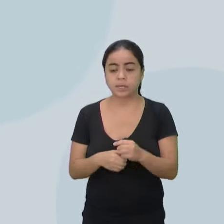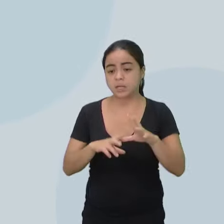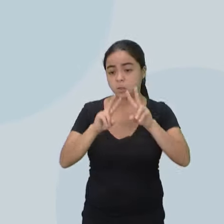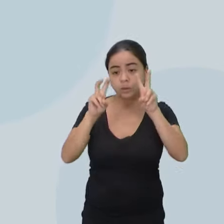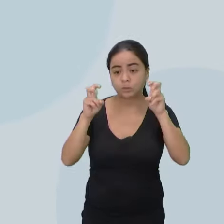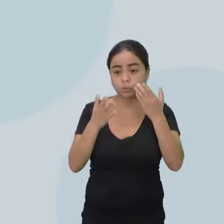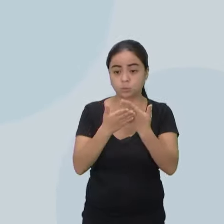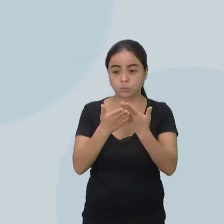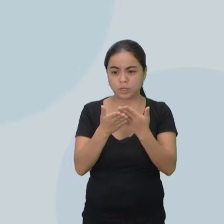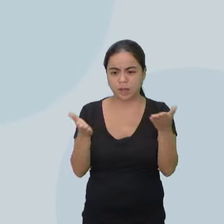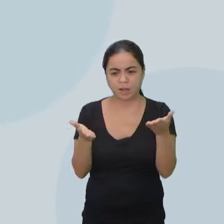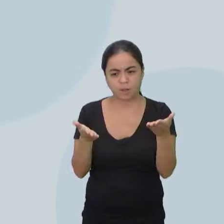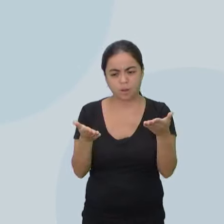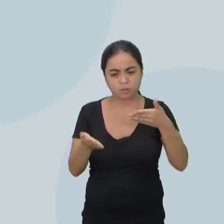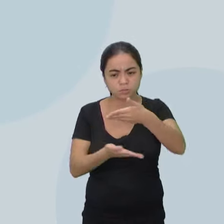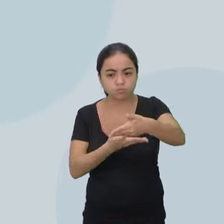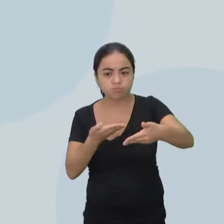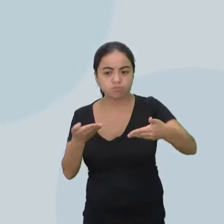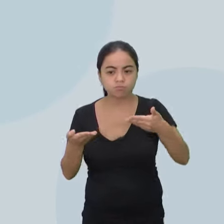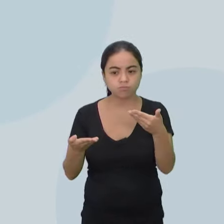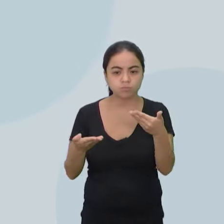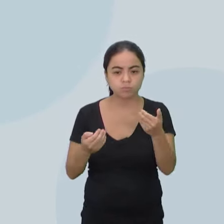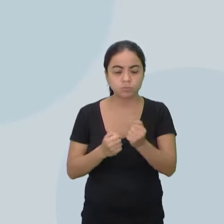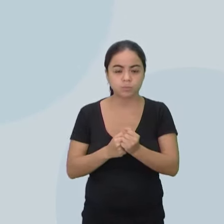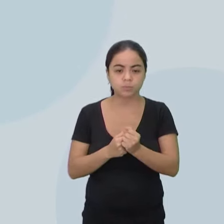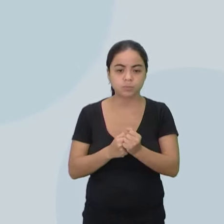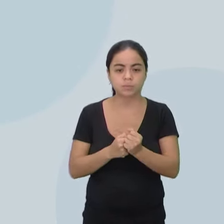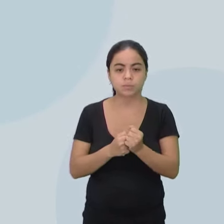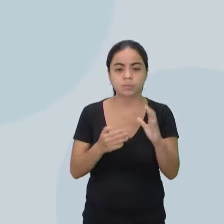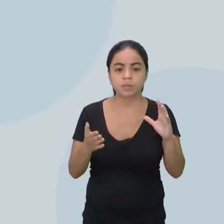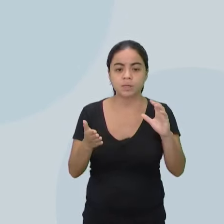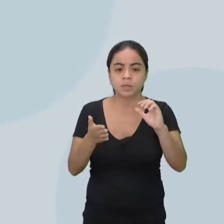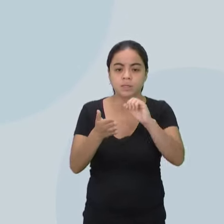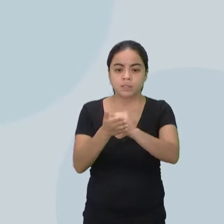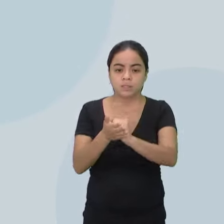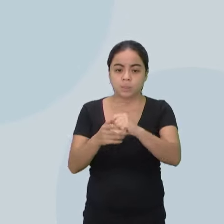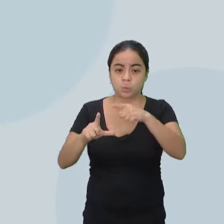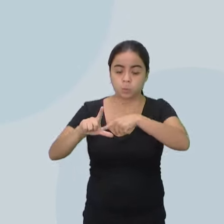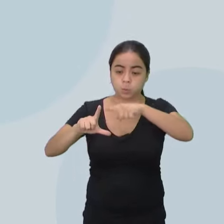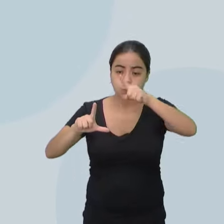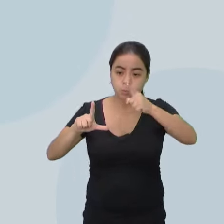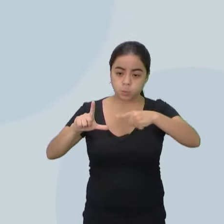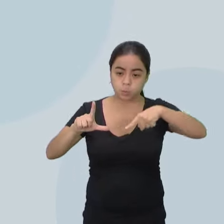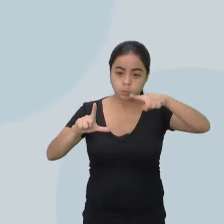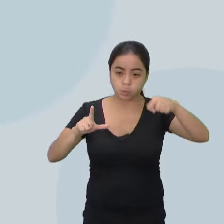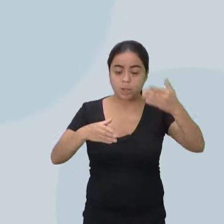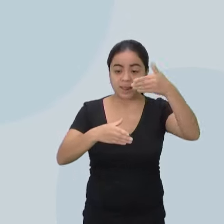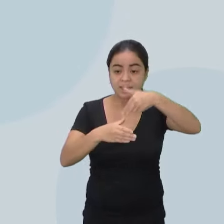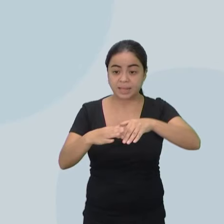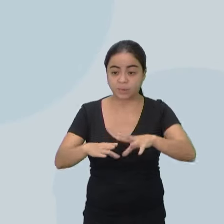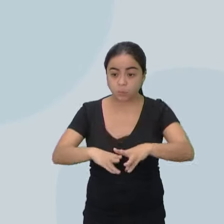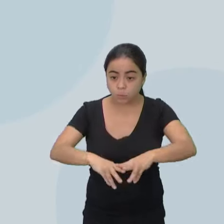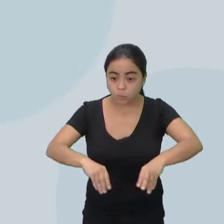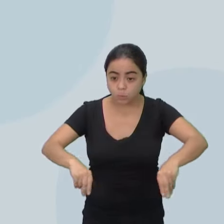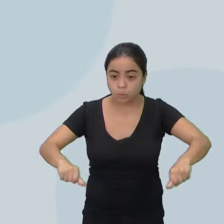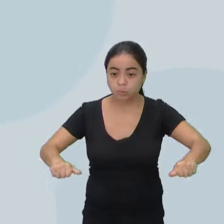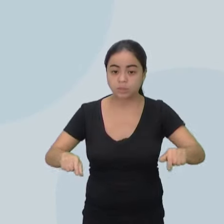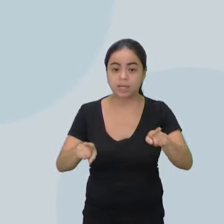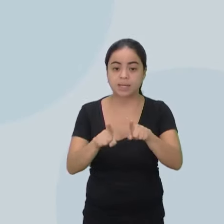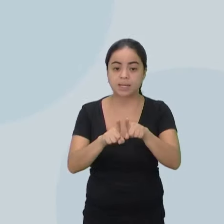né, com nossos estudos, ó, registrar a presença de ondas sísmicas se propagando no solo e,